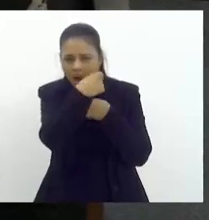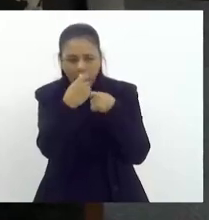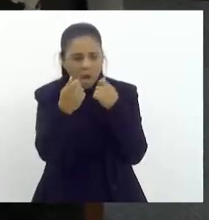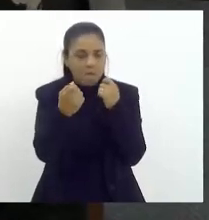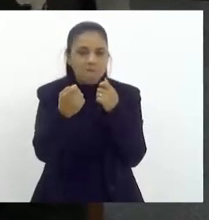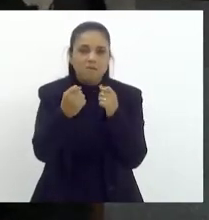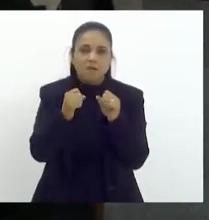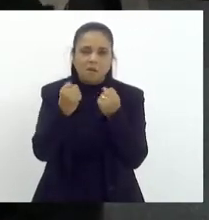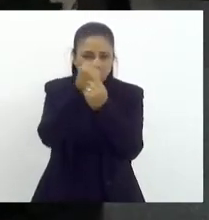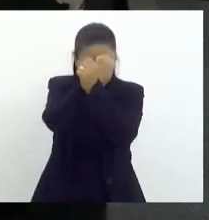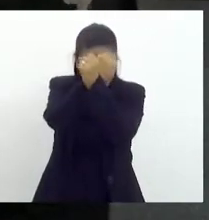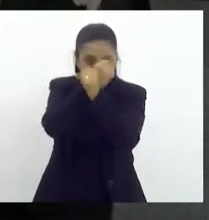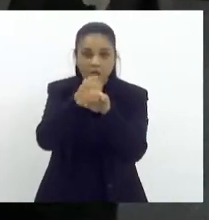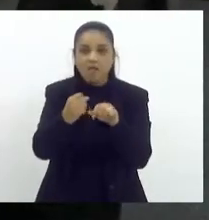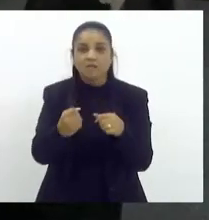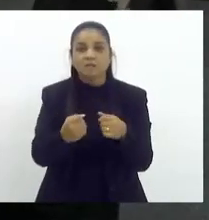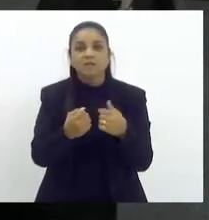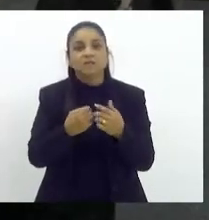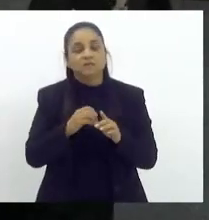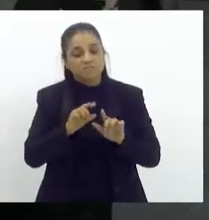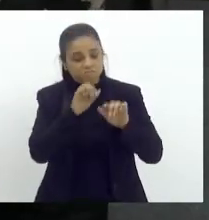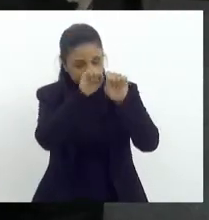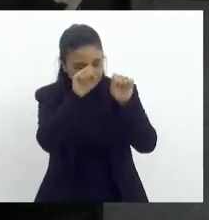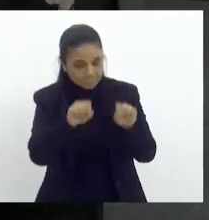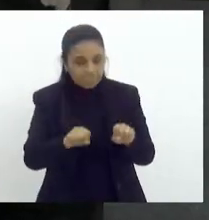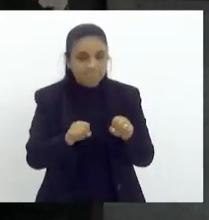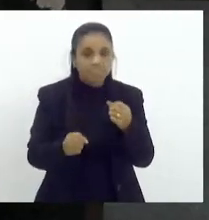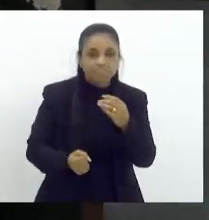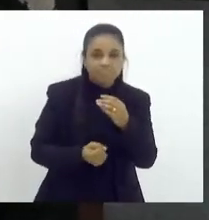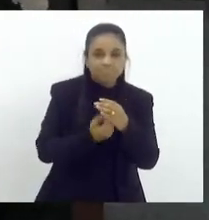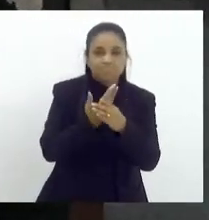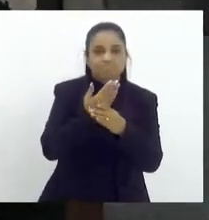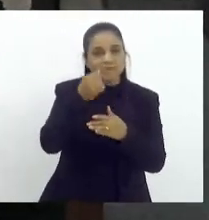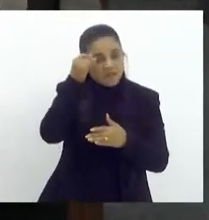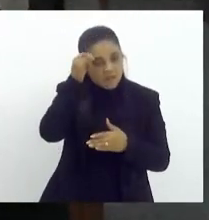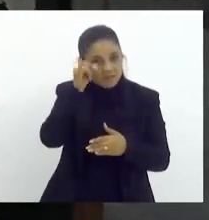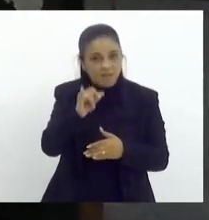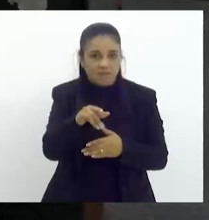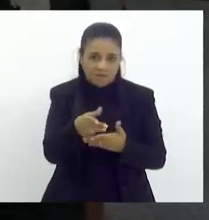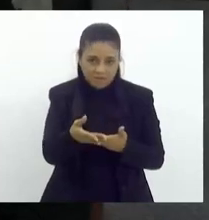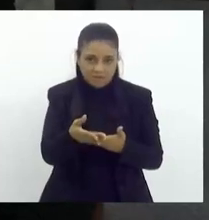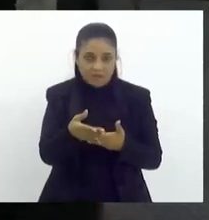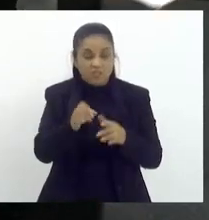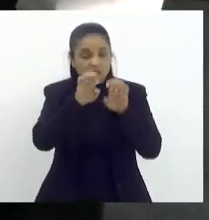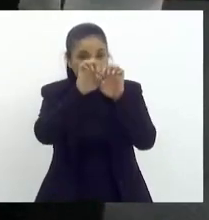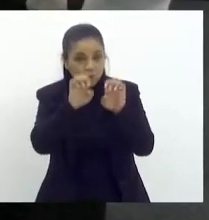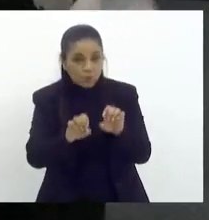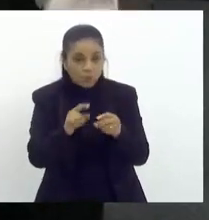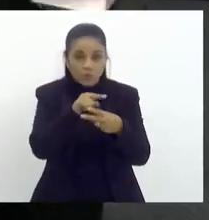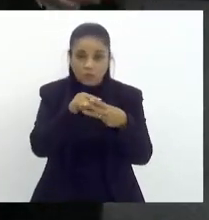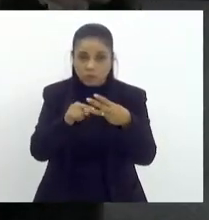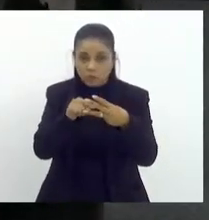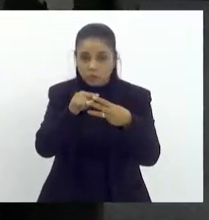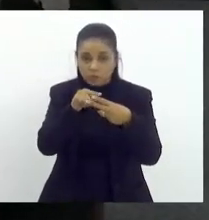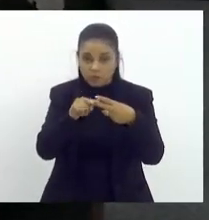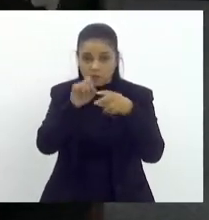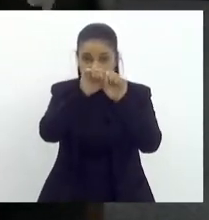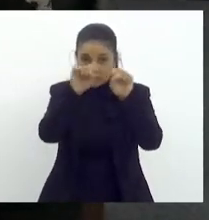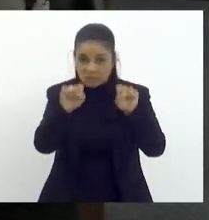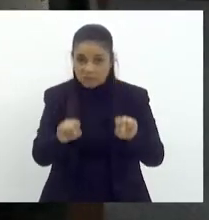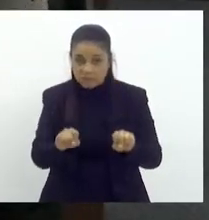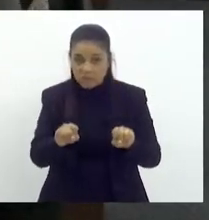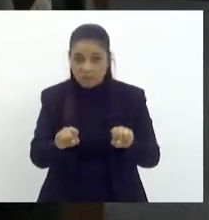o mecanismo de prevenção e combate a tortura Então a partir dessas duas estruturas nós temos um sistema que